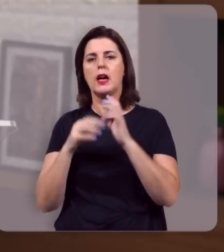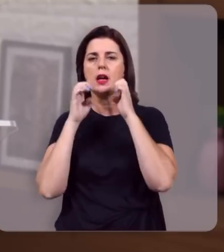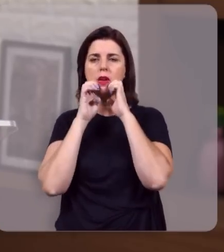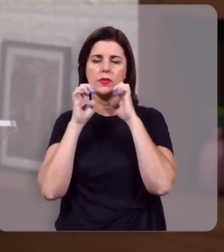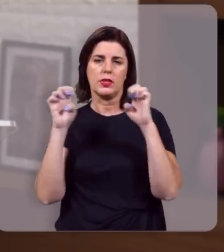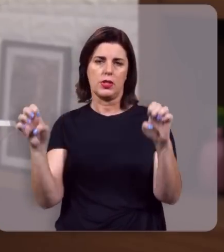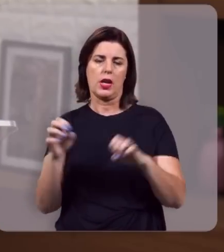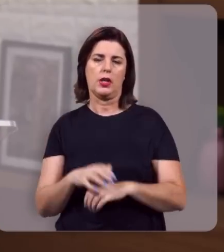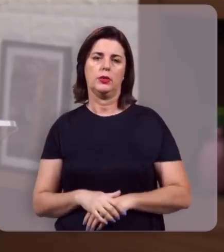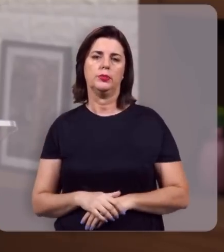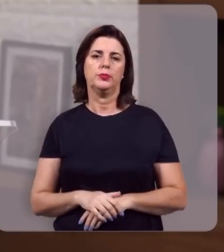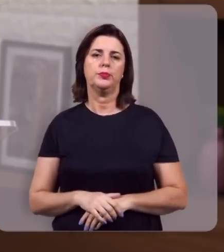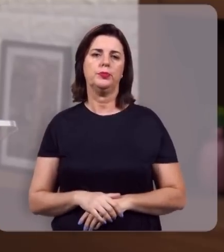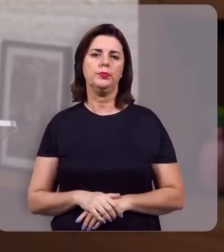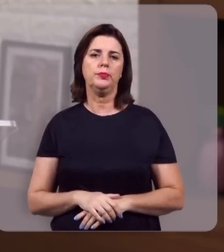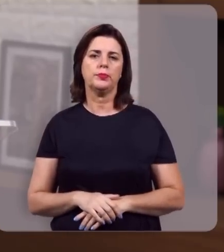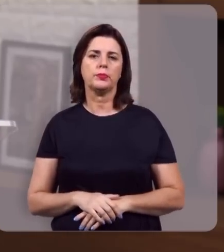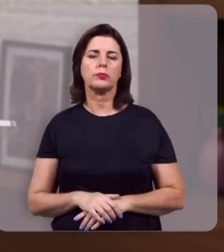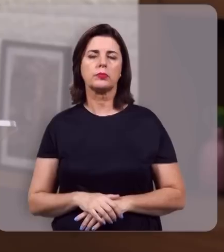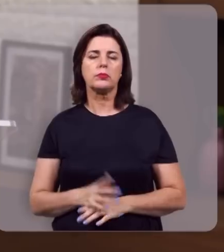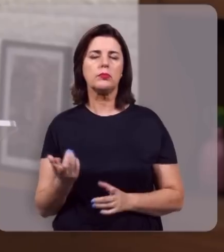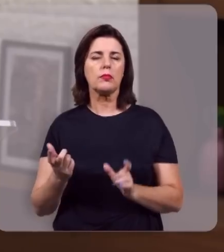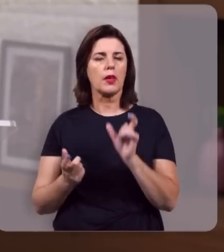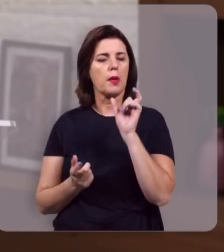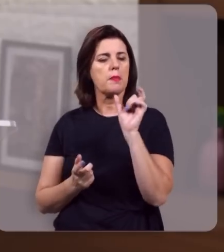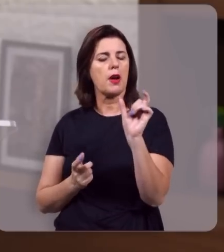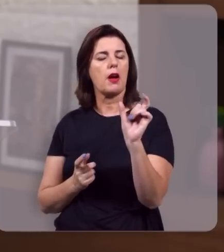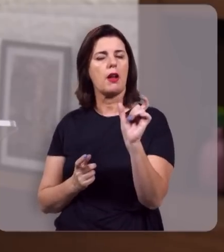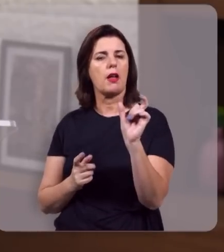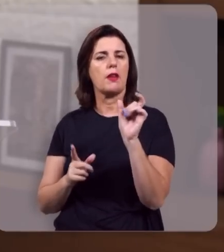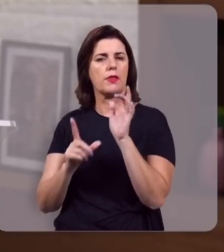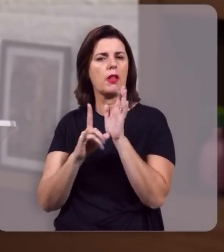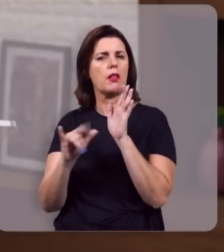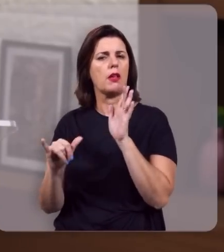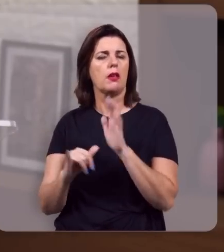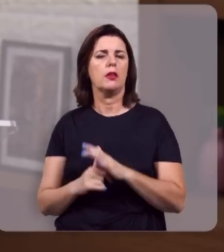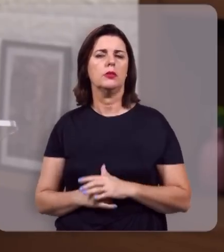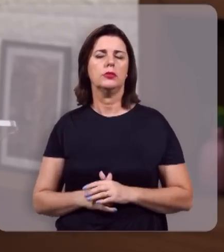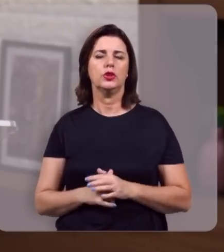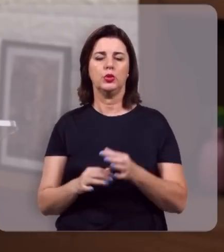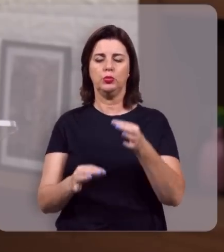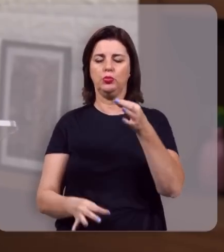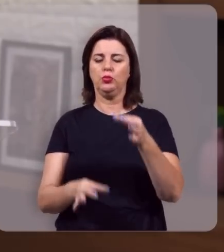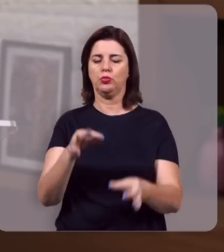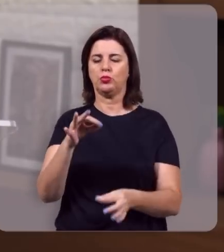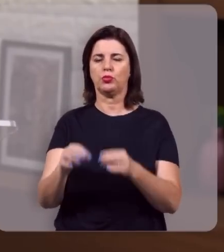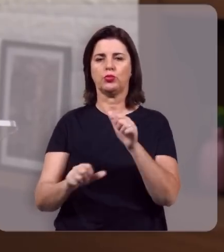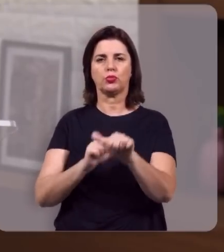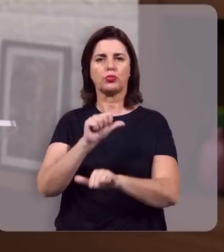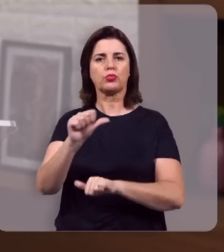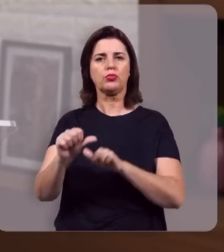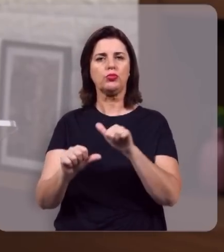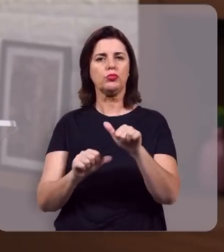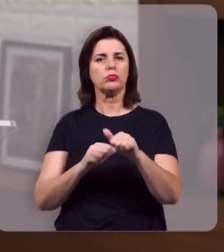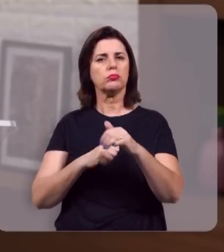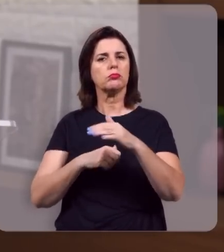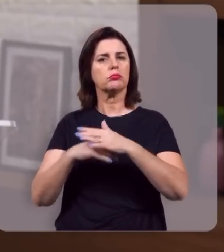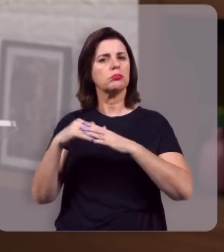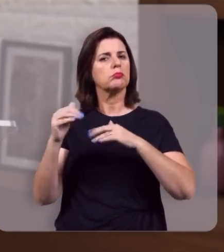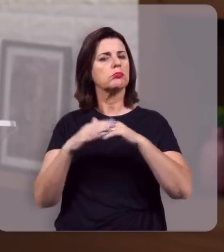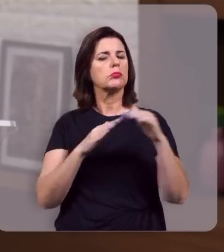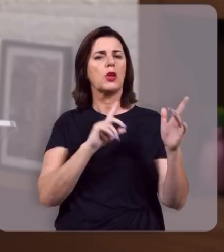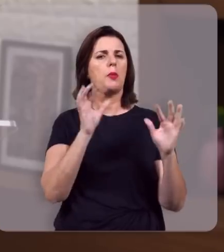Evangelho. Este é um termo legal. A justificação é um ato, não